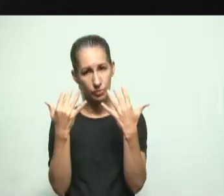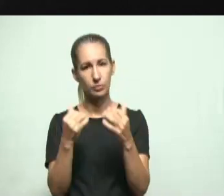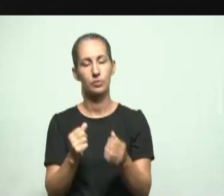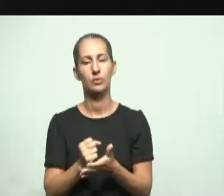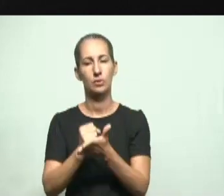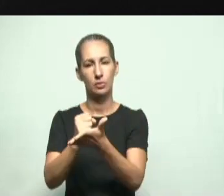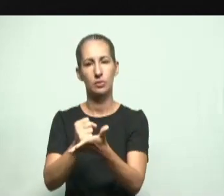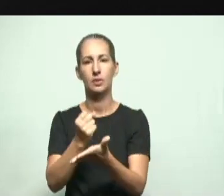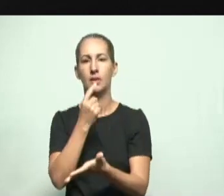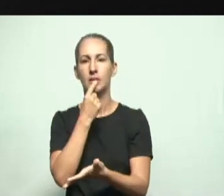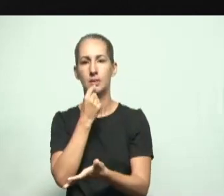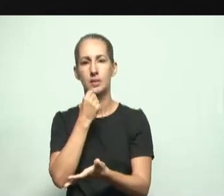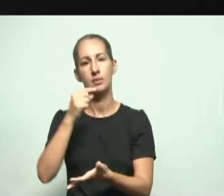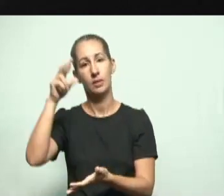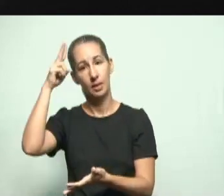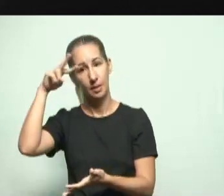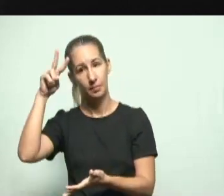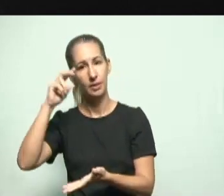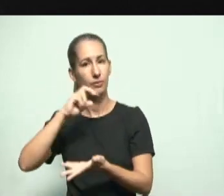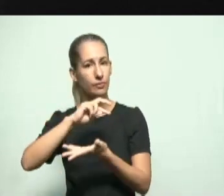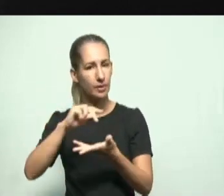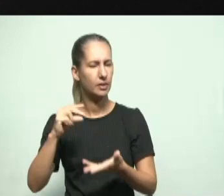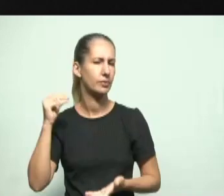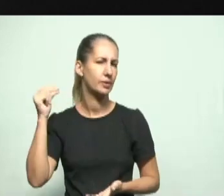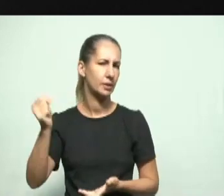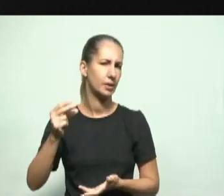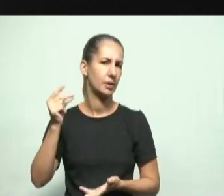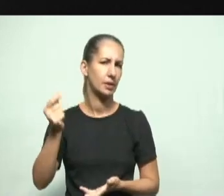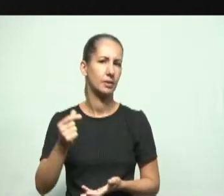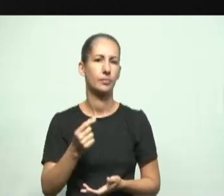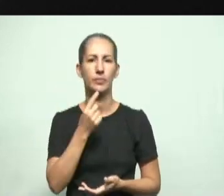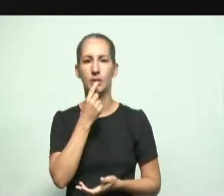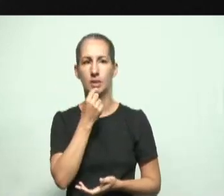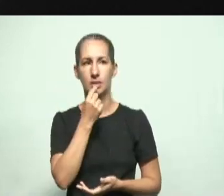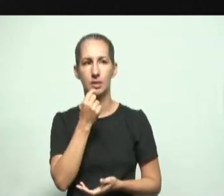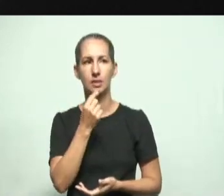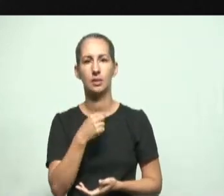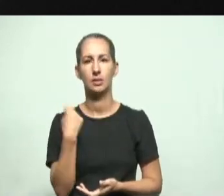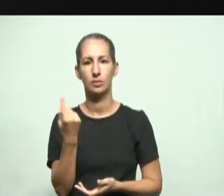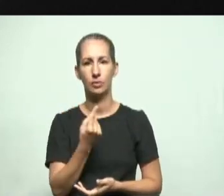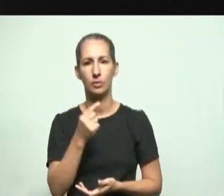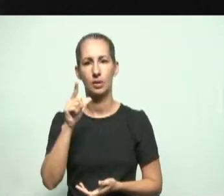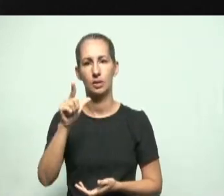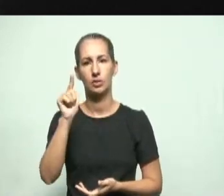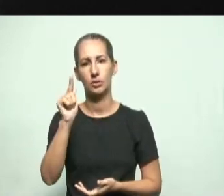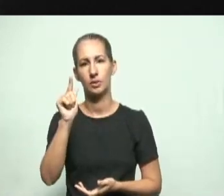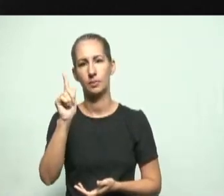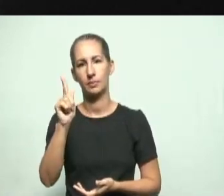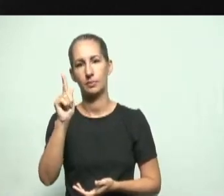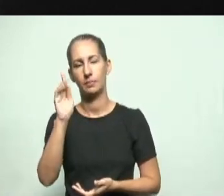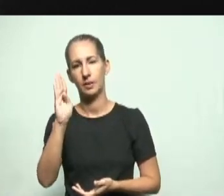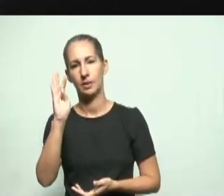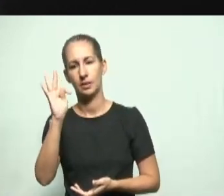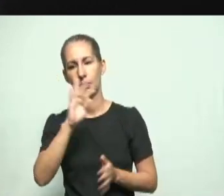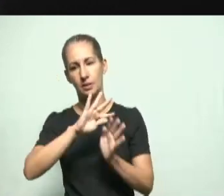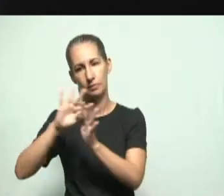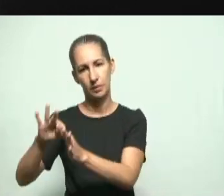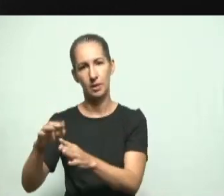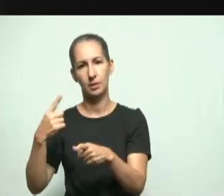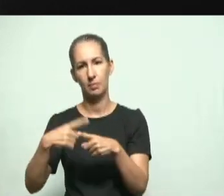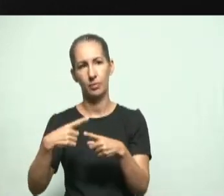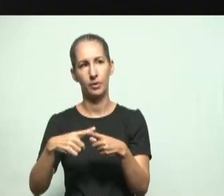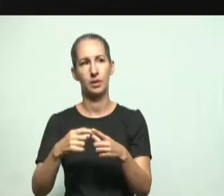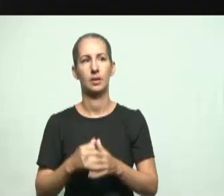faça a doação. Lembrando que, por muito tempo, o sangue nosso das pessoas LGBTs era descartado porque era visto